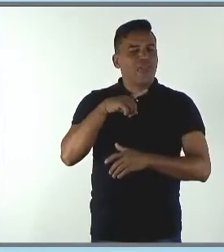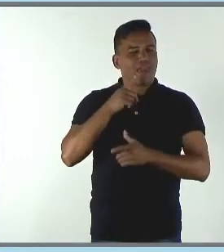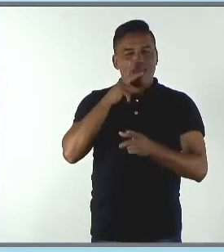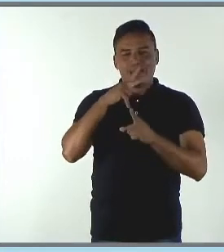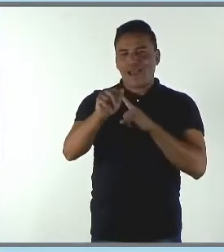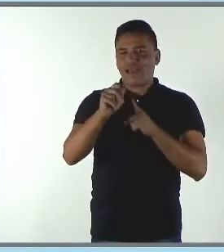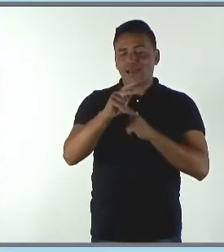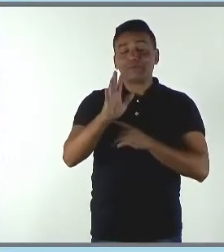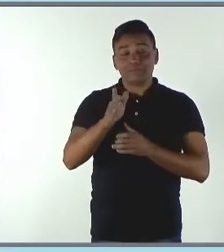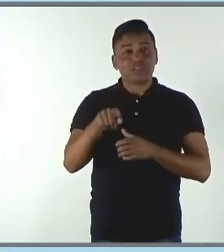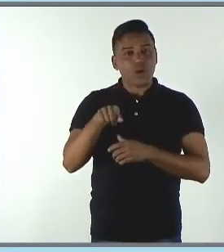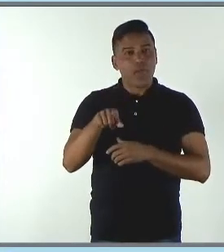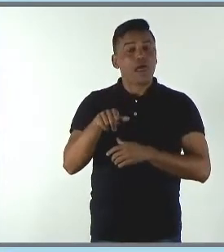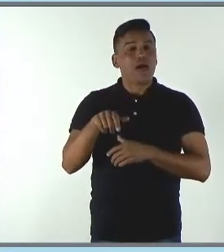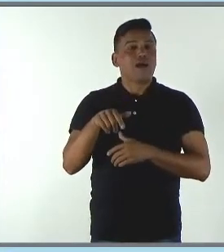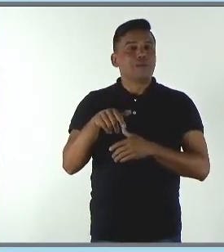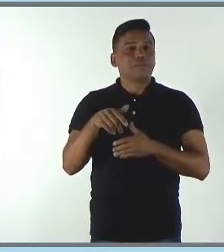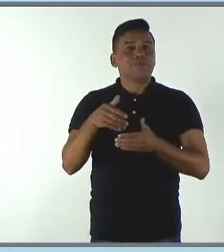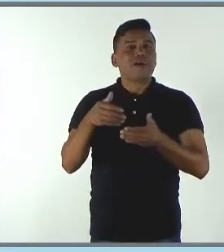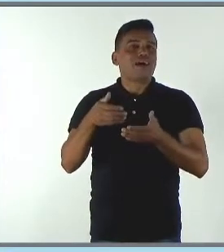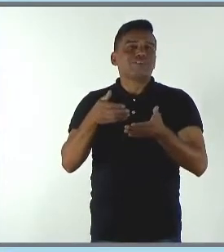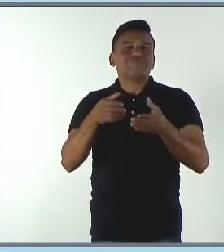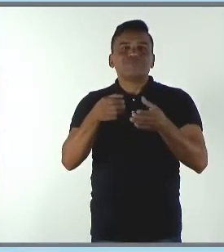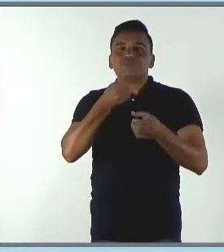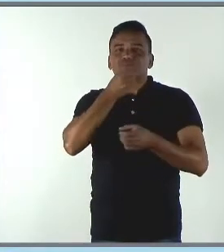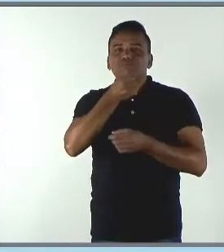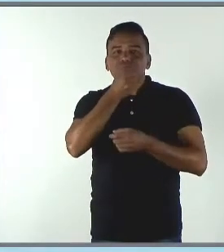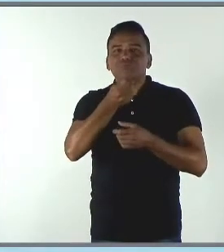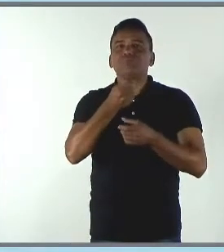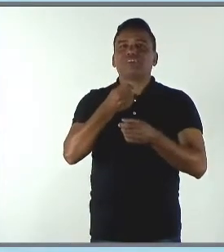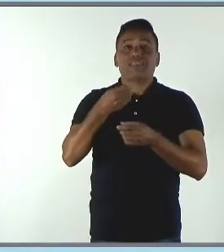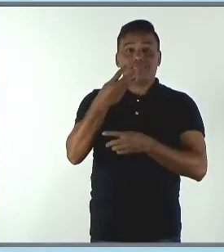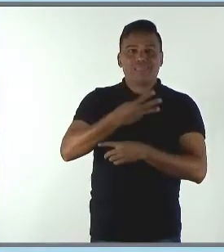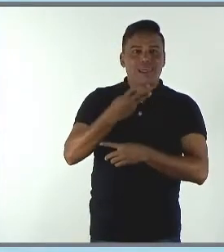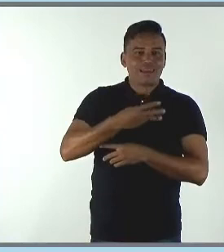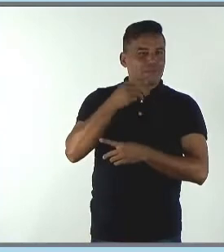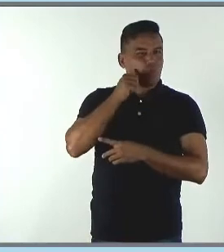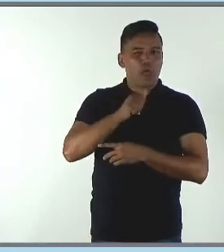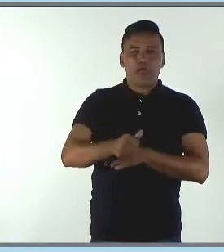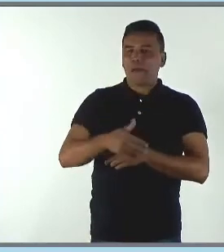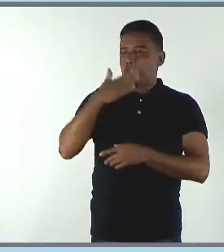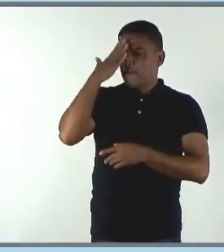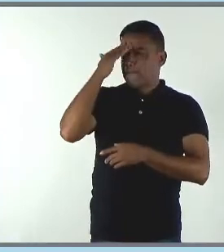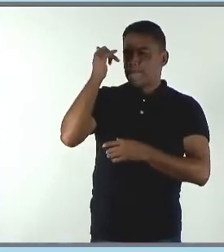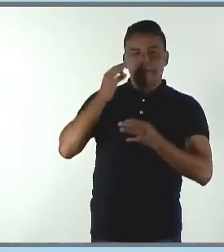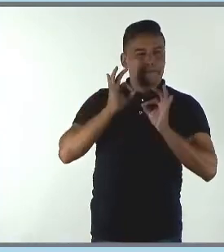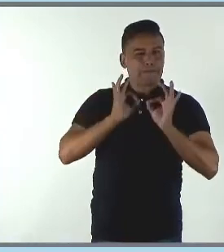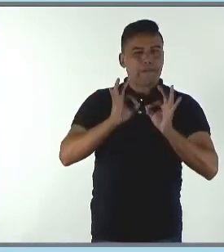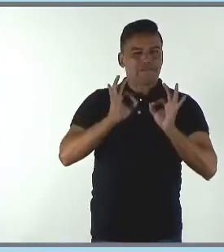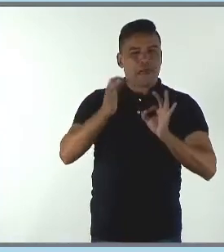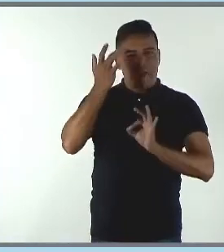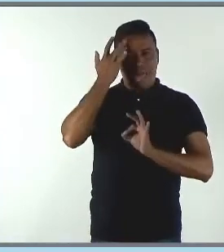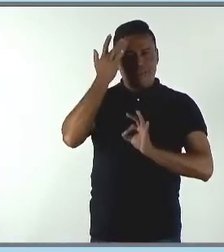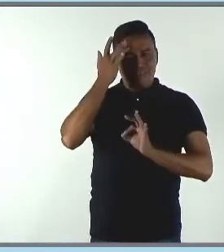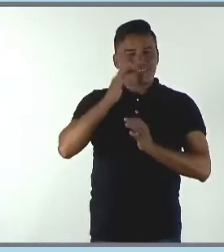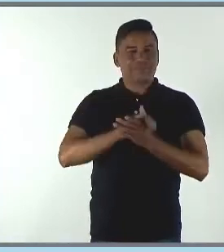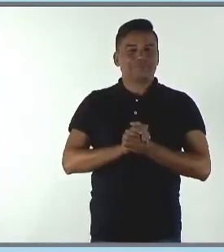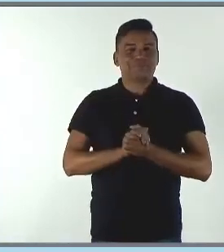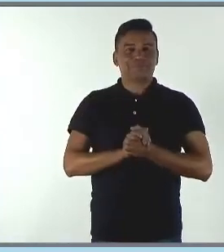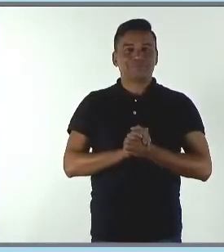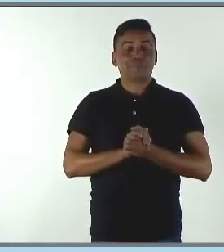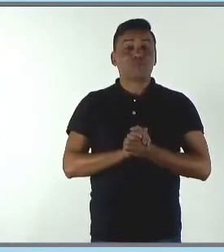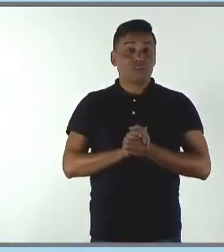para esse trio histórico aí que a gente reuniu para falar sobre edição. E essas coisas não têm ficado